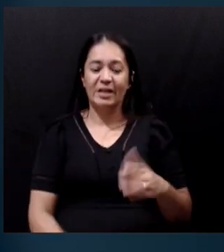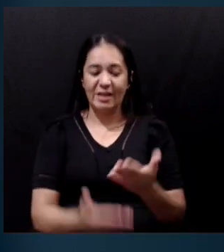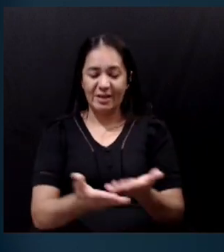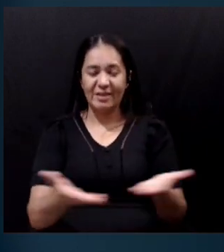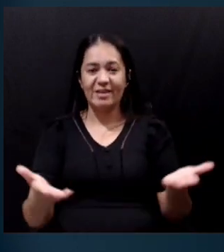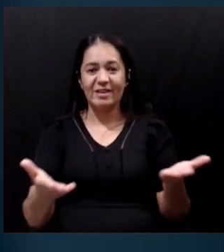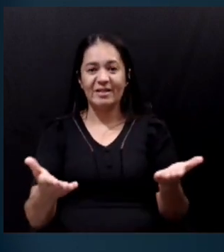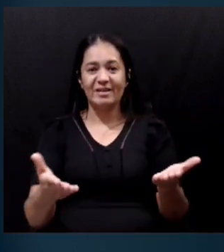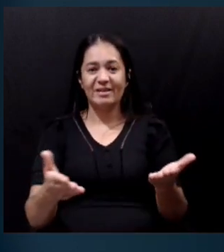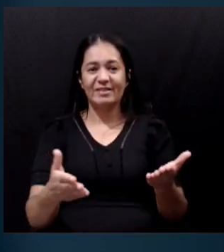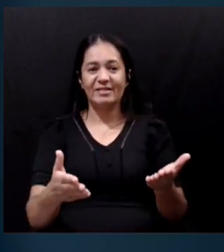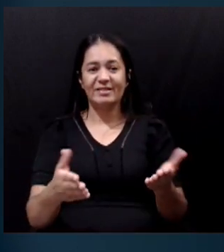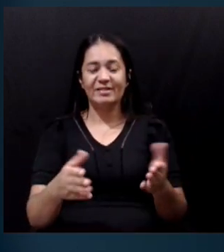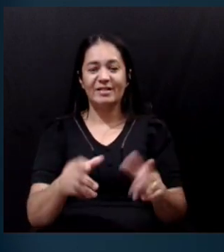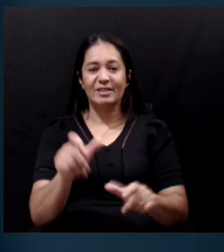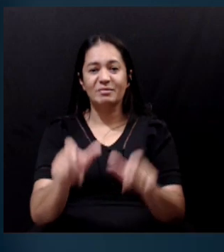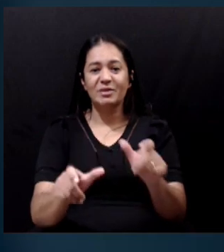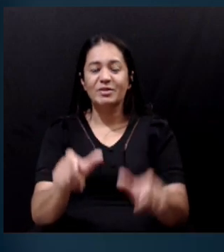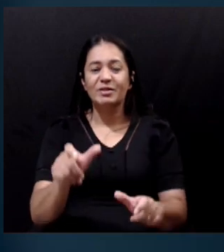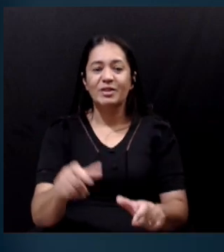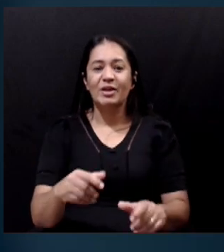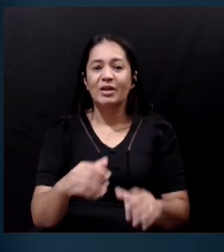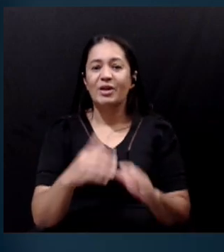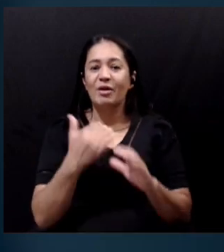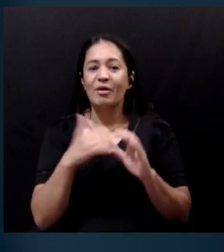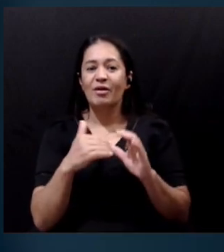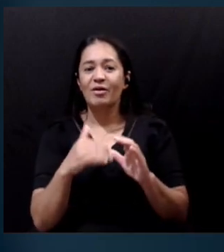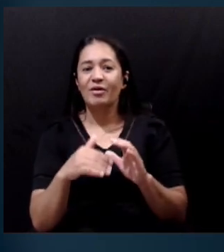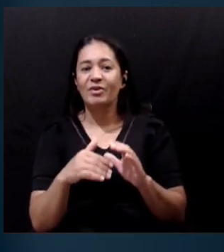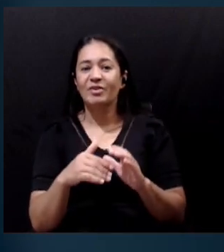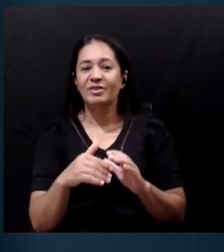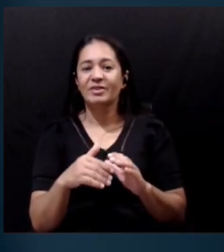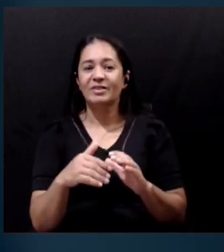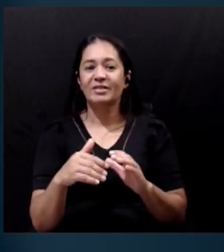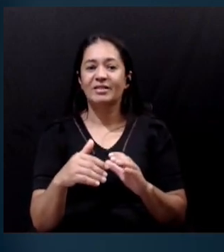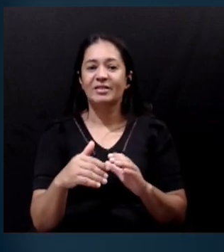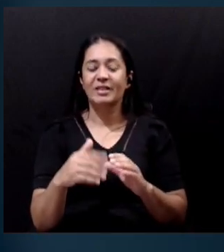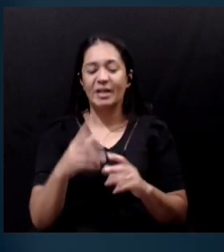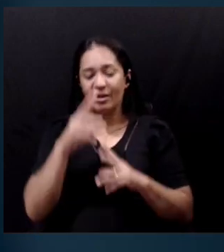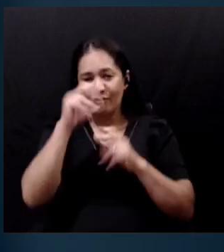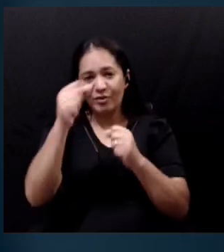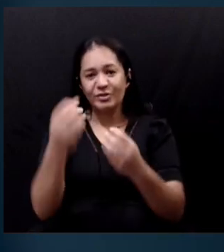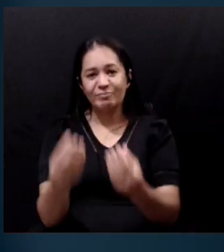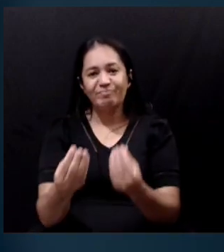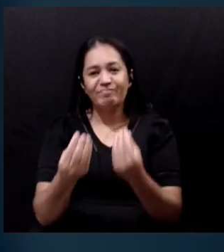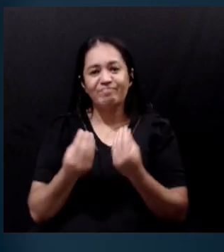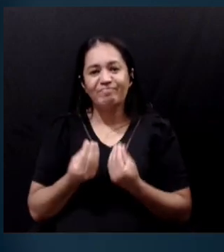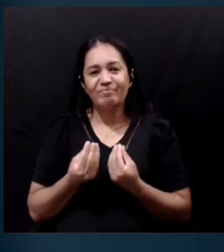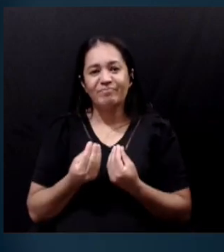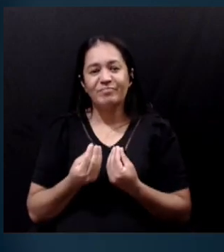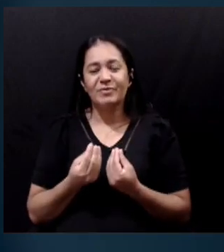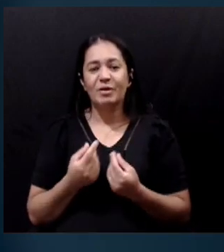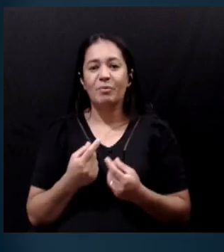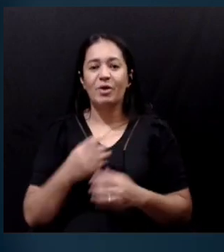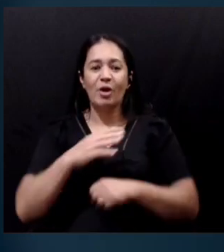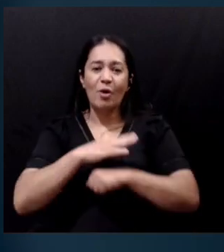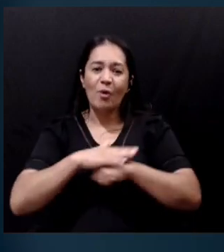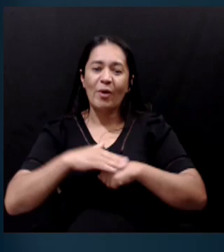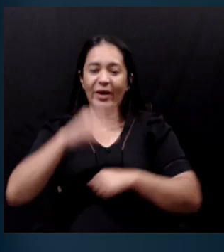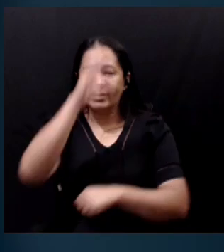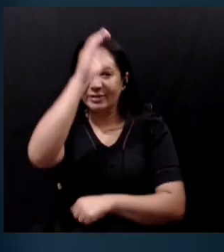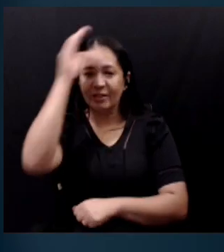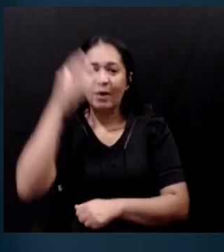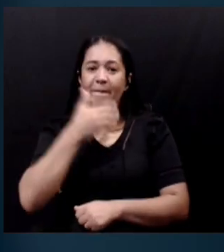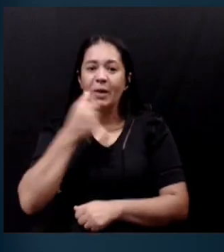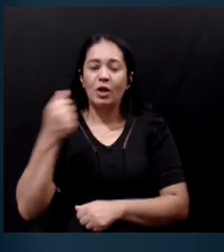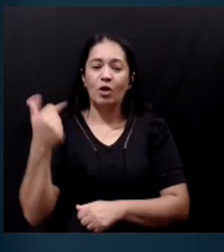Eu falo assim, quando eu mando mensagem para meus clientes, eles me dão mais força quando eles fazem isso. O carinho do cliente, ele é melhor do que dinheiro.